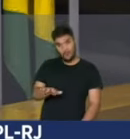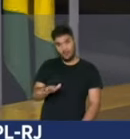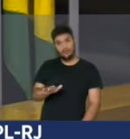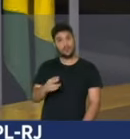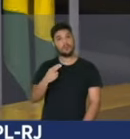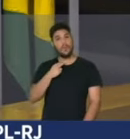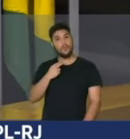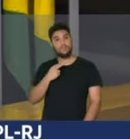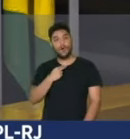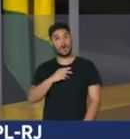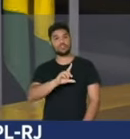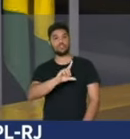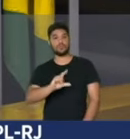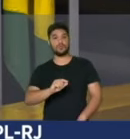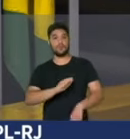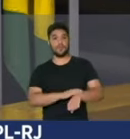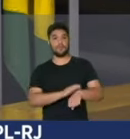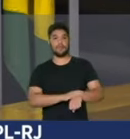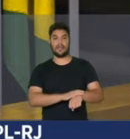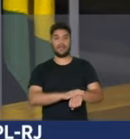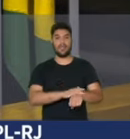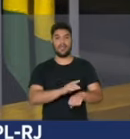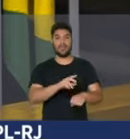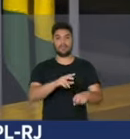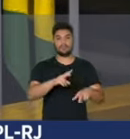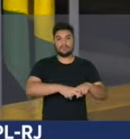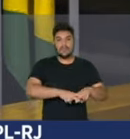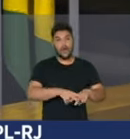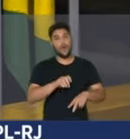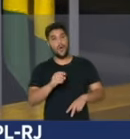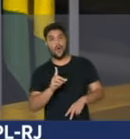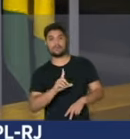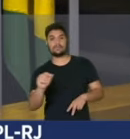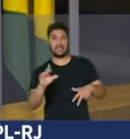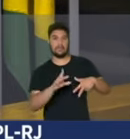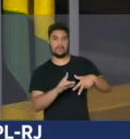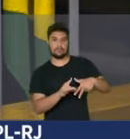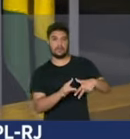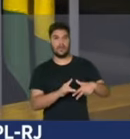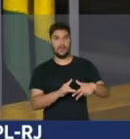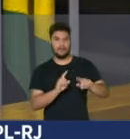direito de progressão de regime e liberdade condicional aí vamos ver se o PT à esquerda vai voltar favorável obrigado